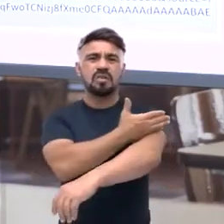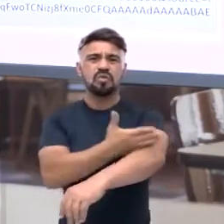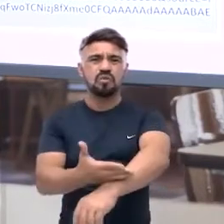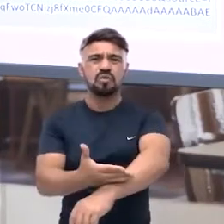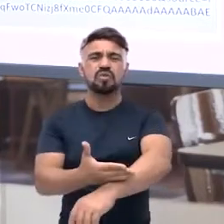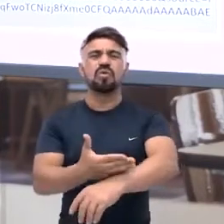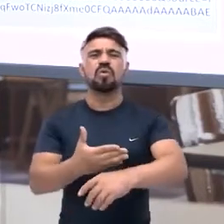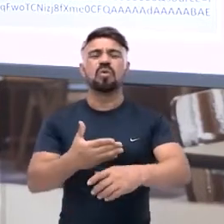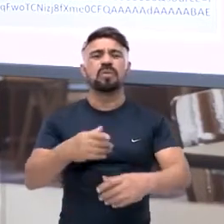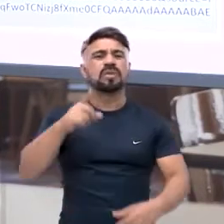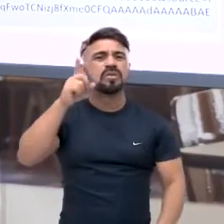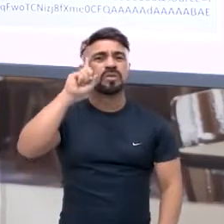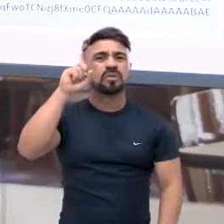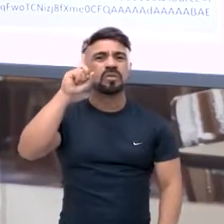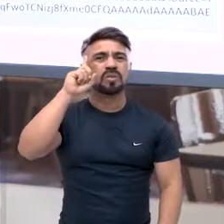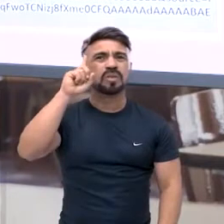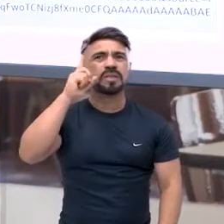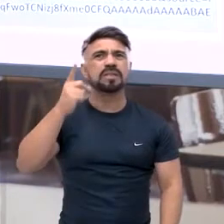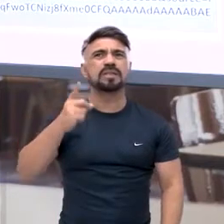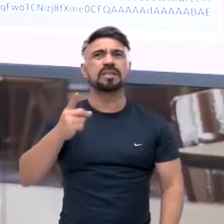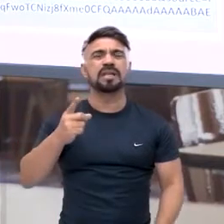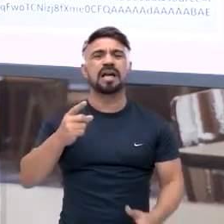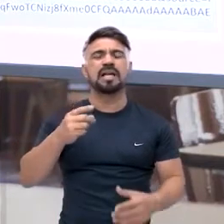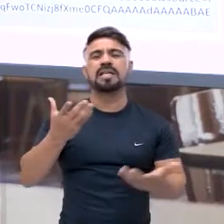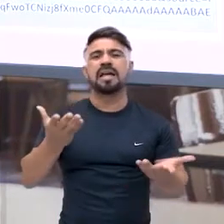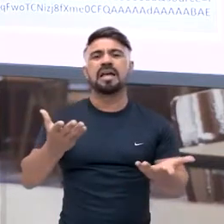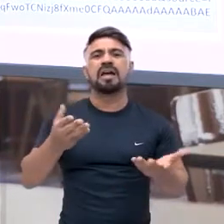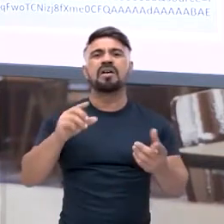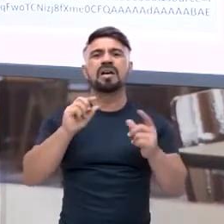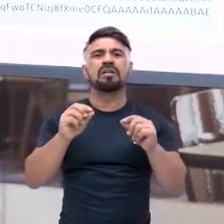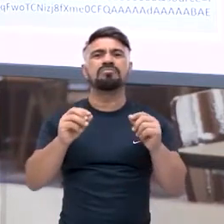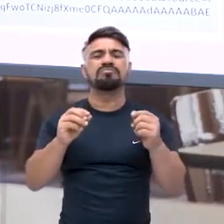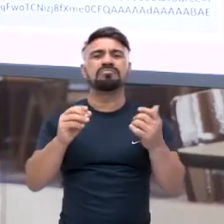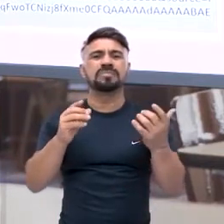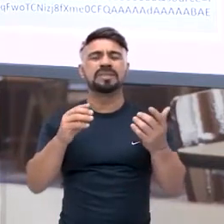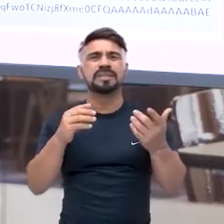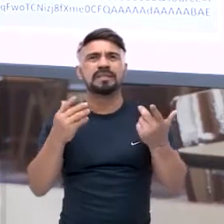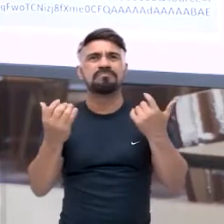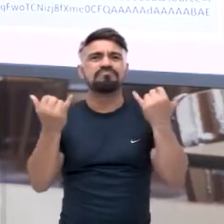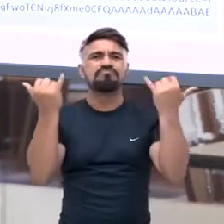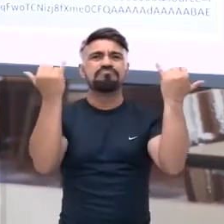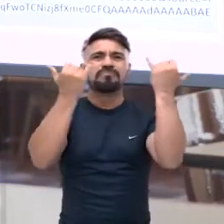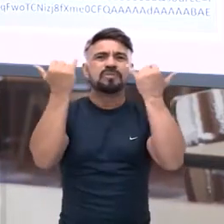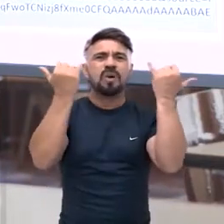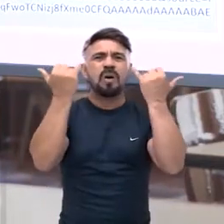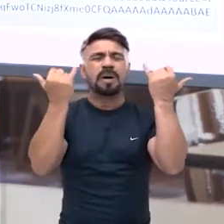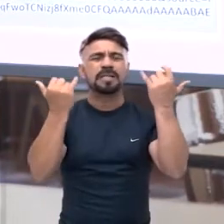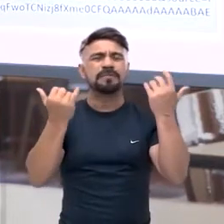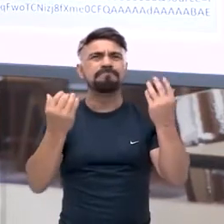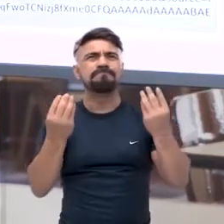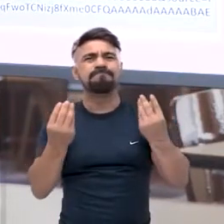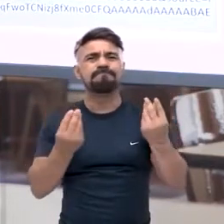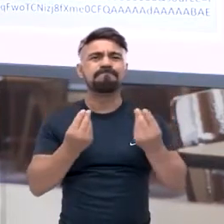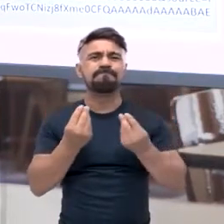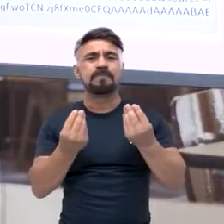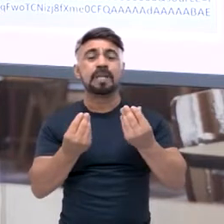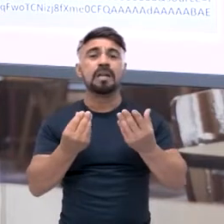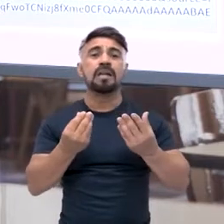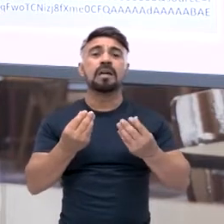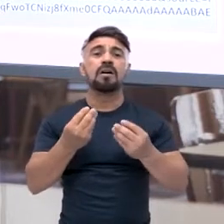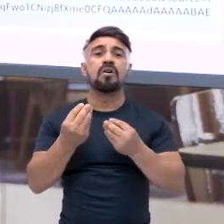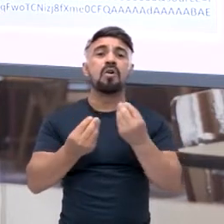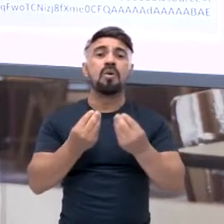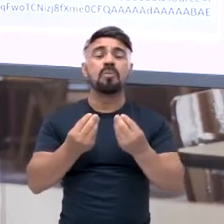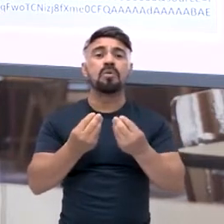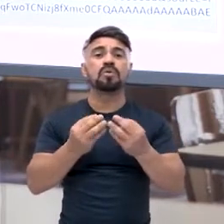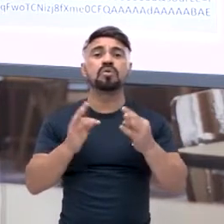costumes, as críticas do cotidiano. São as mensagens que ficam entre as entrelinhas, na verdade, fazendo